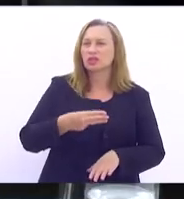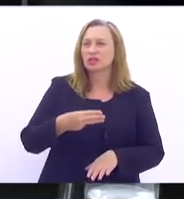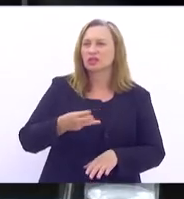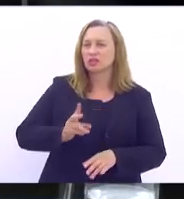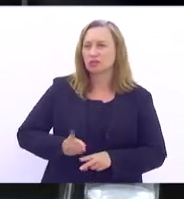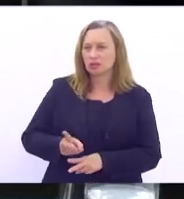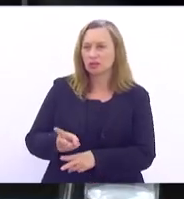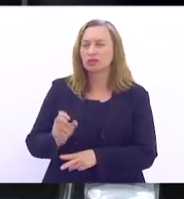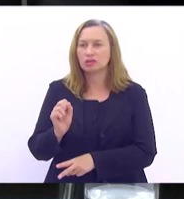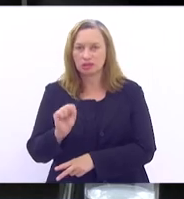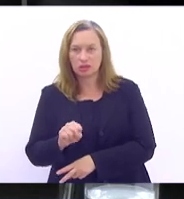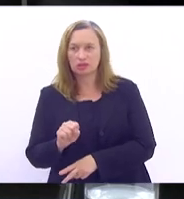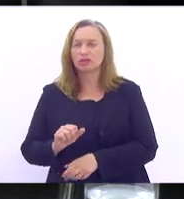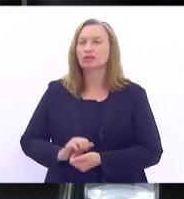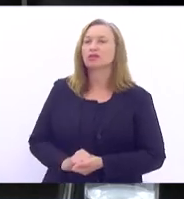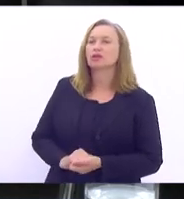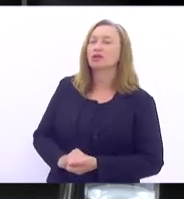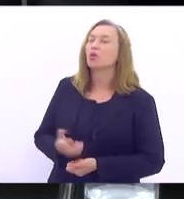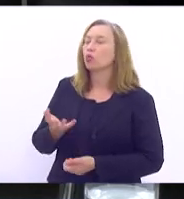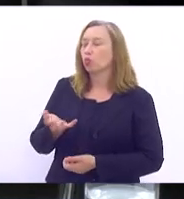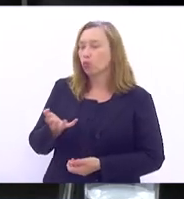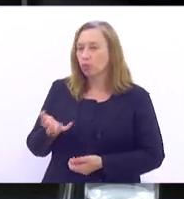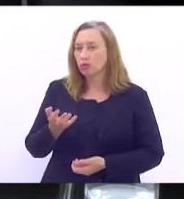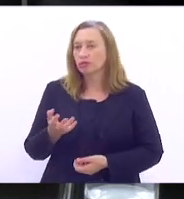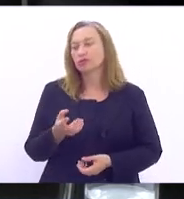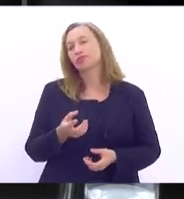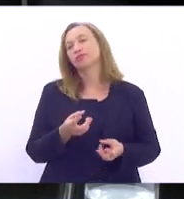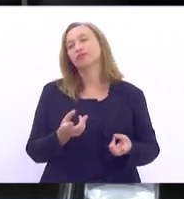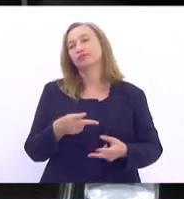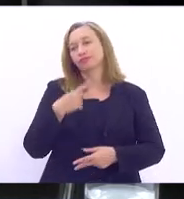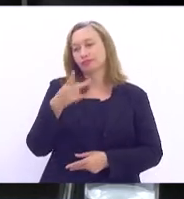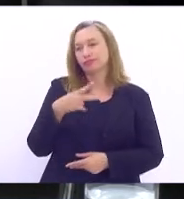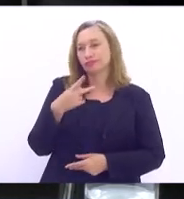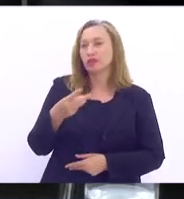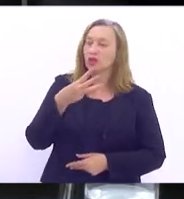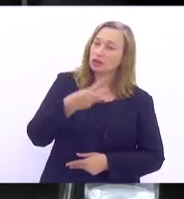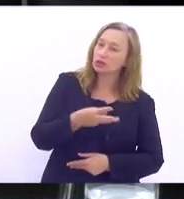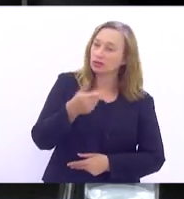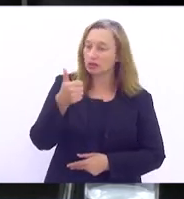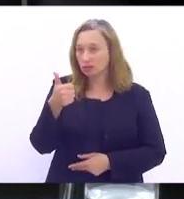Isso. Eu queria fazer uma observação no 31.